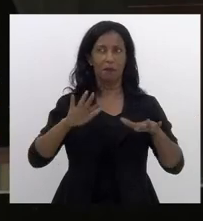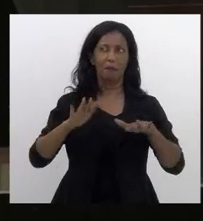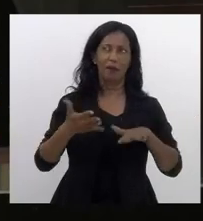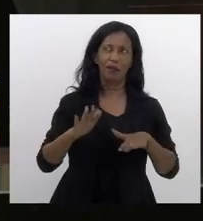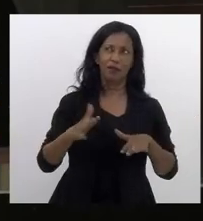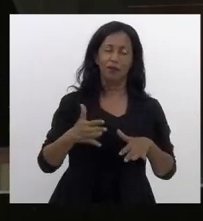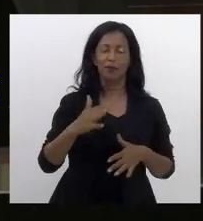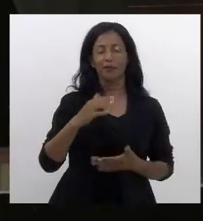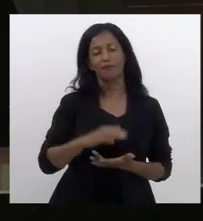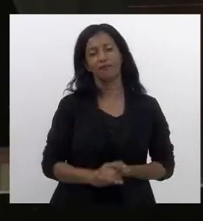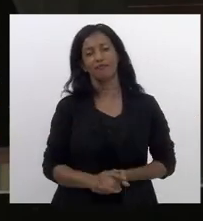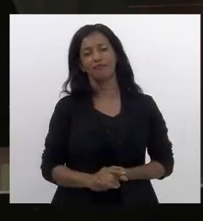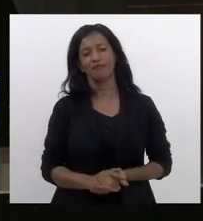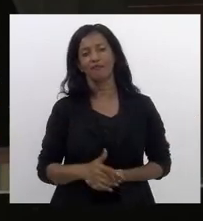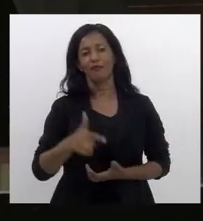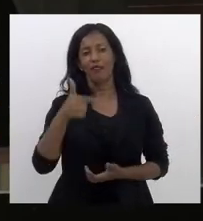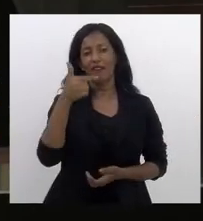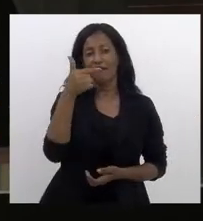aproximadamente